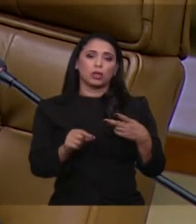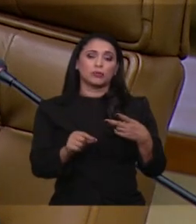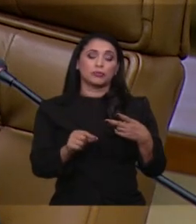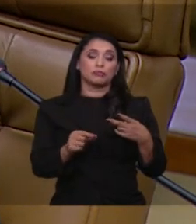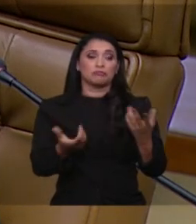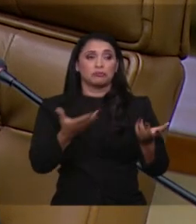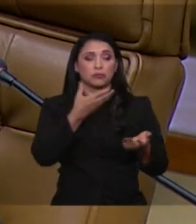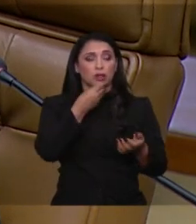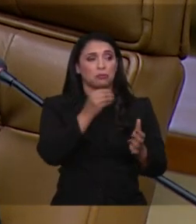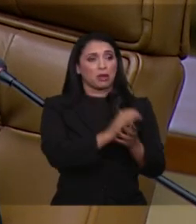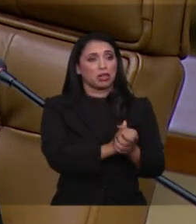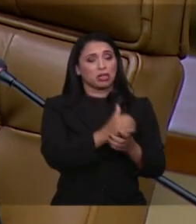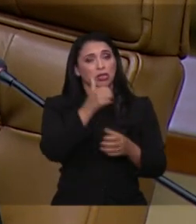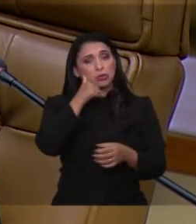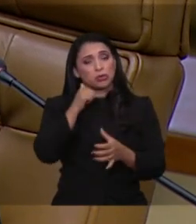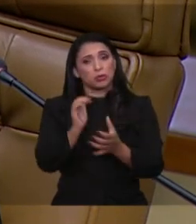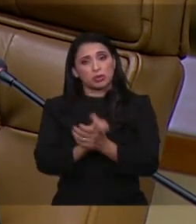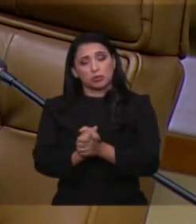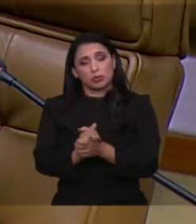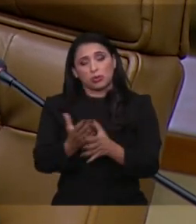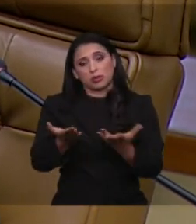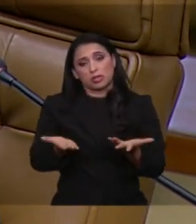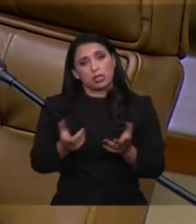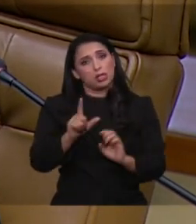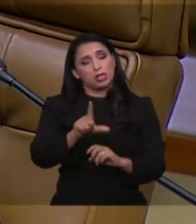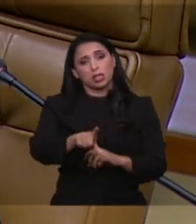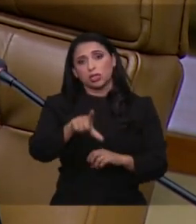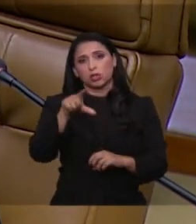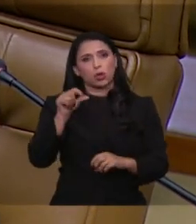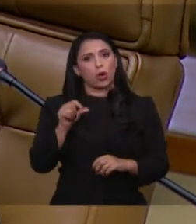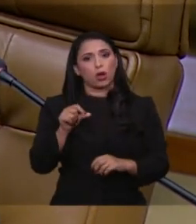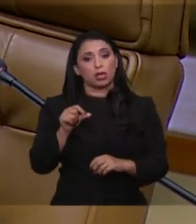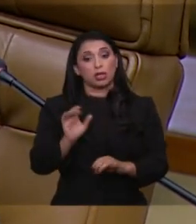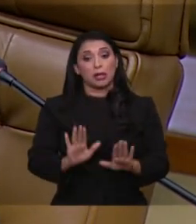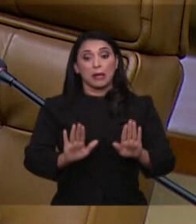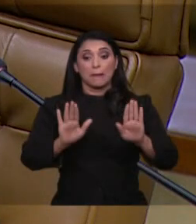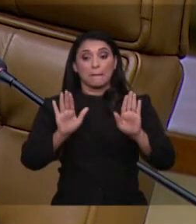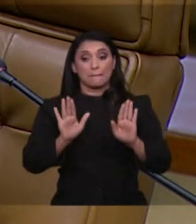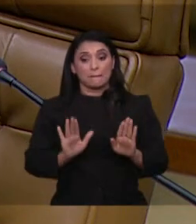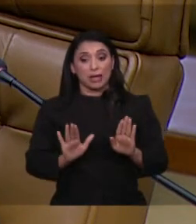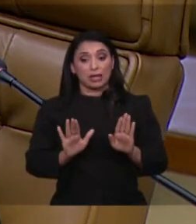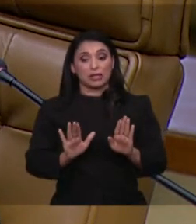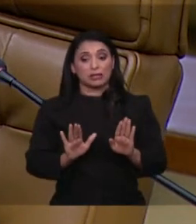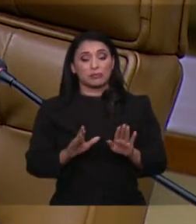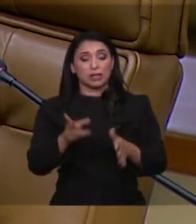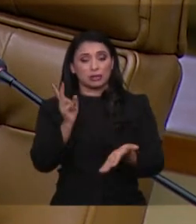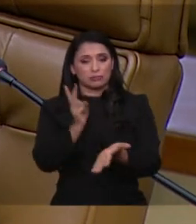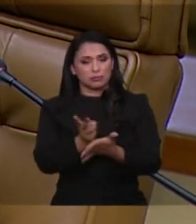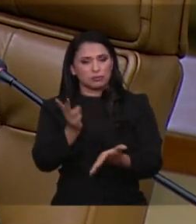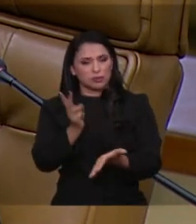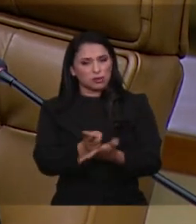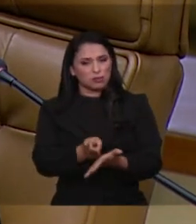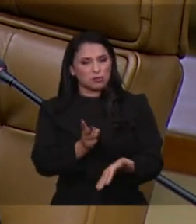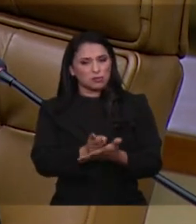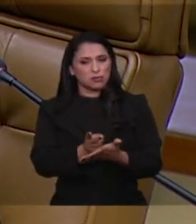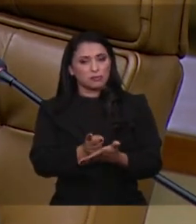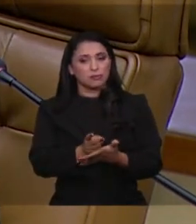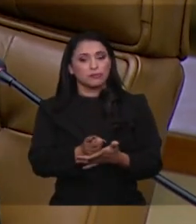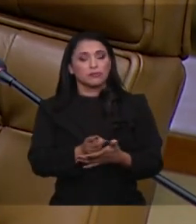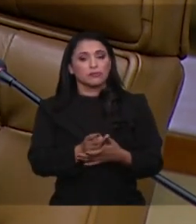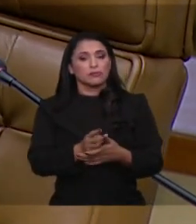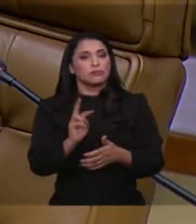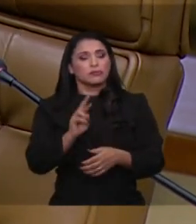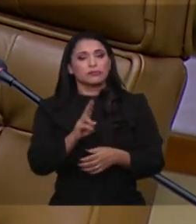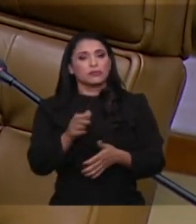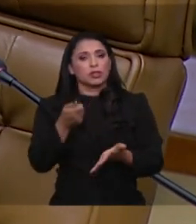uma interpretação no sentido de que a manutenção desse instituto não mais